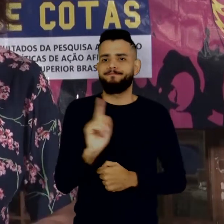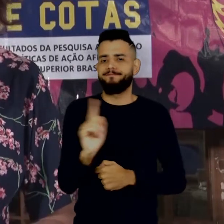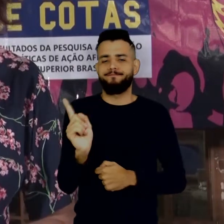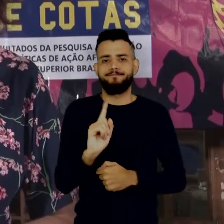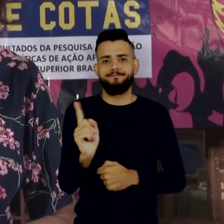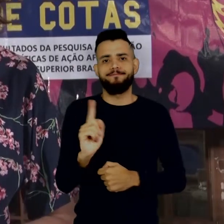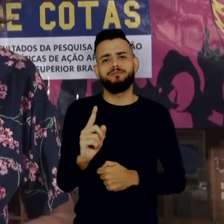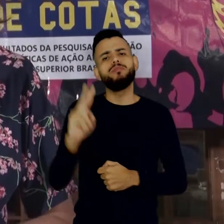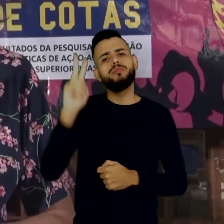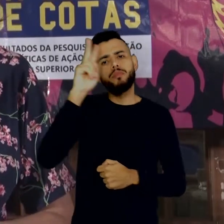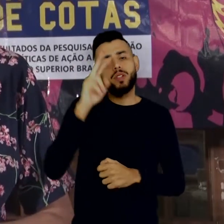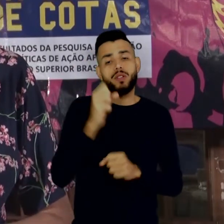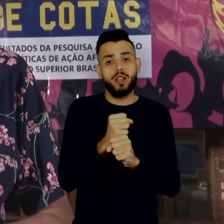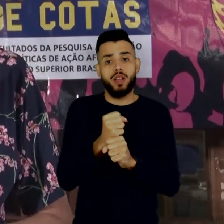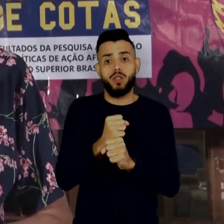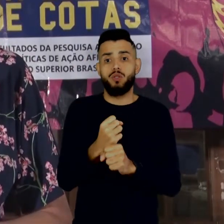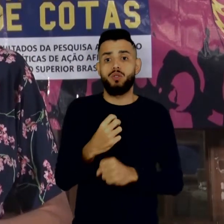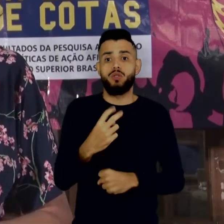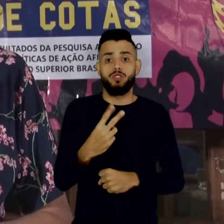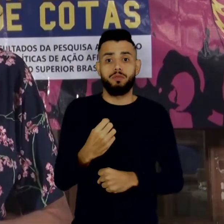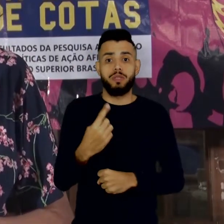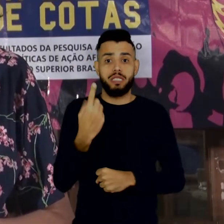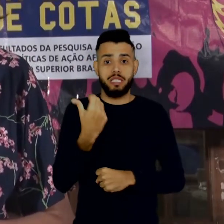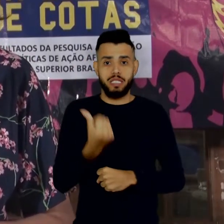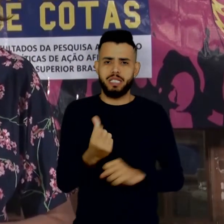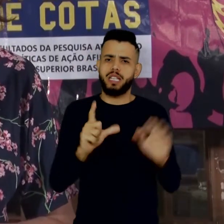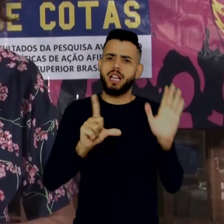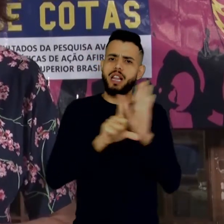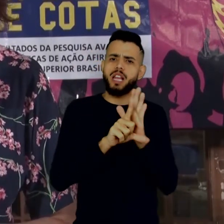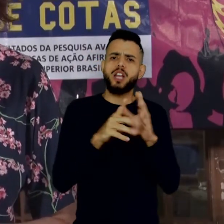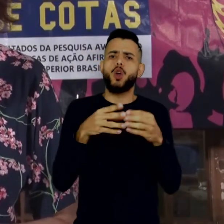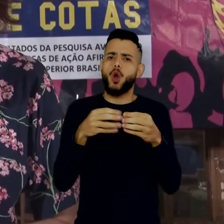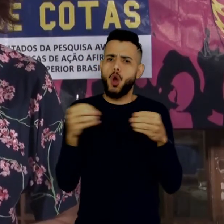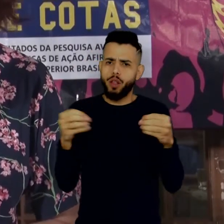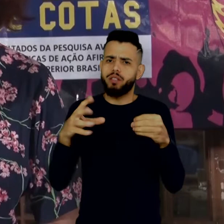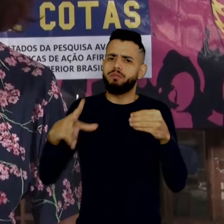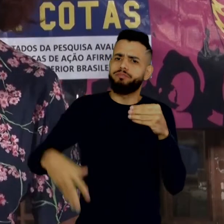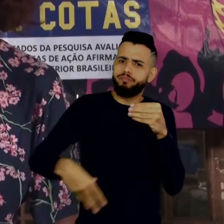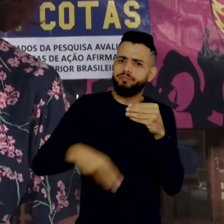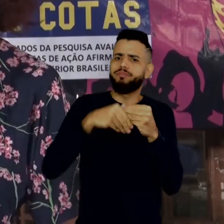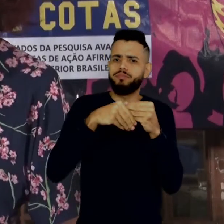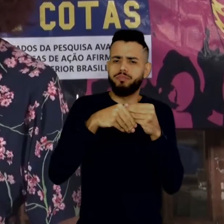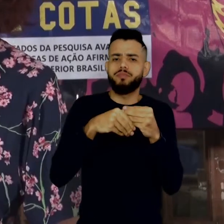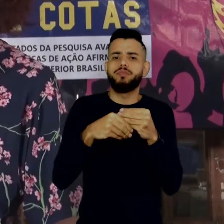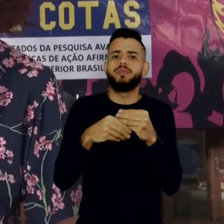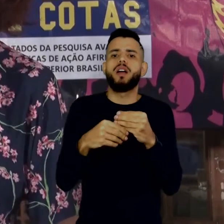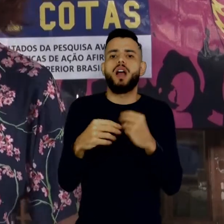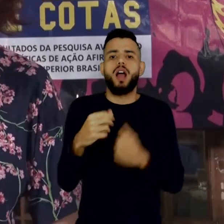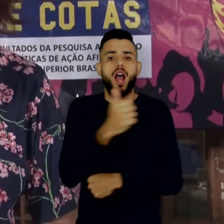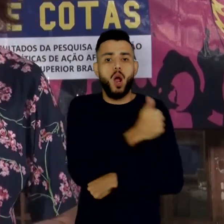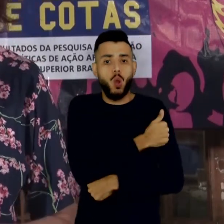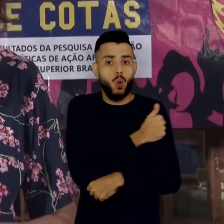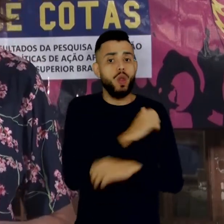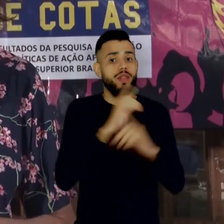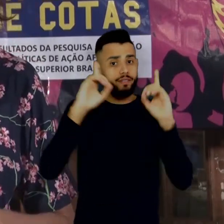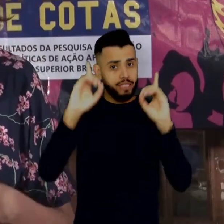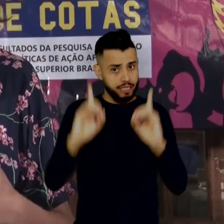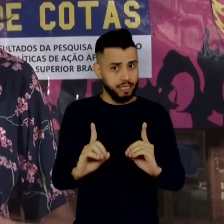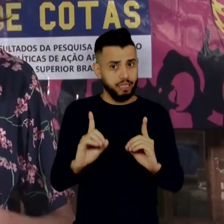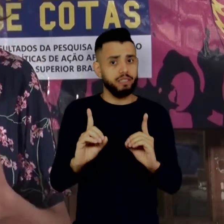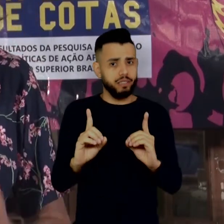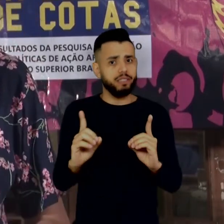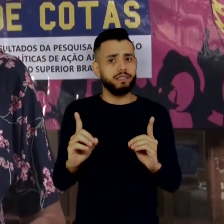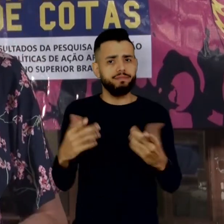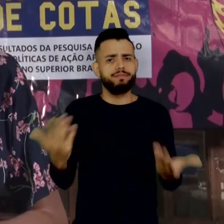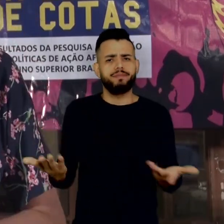lembrando que, em 2016, a lei de cotas foi emendada, né, para incluir estudantes com deficiência. Então, a ideia